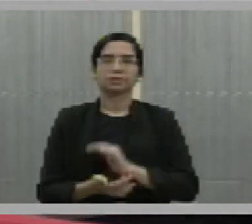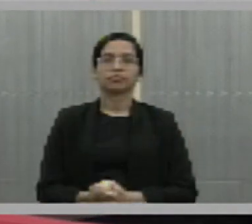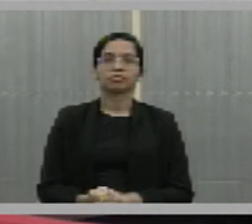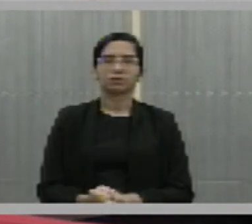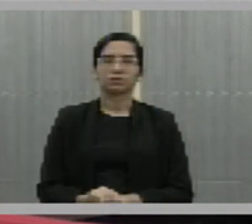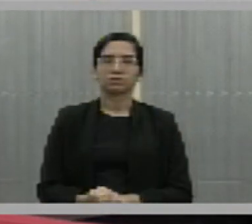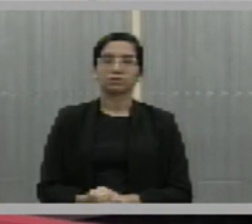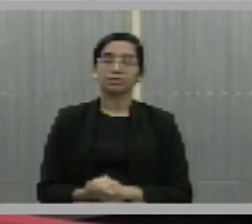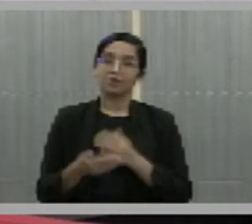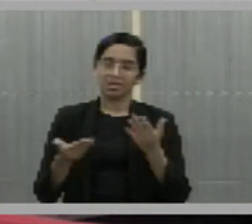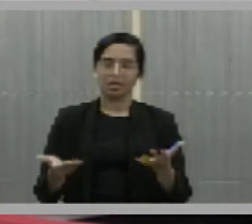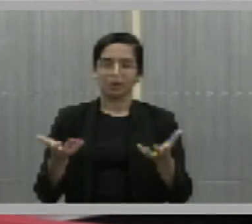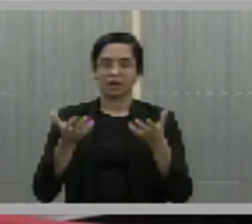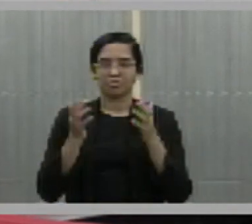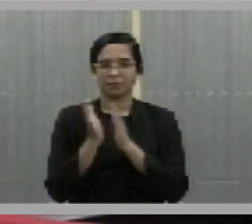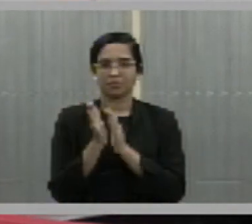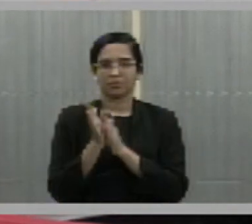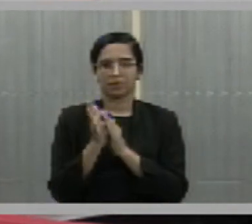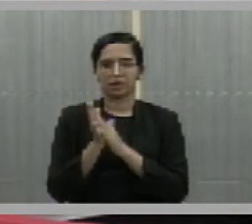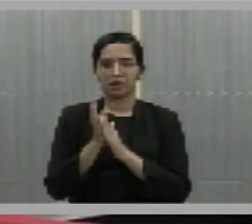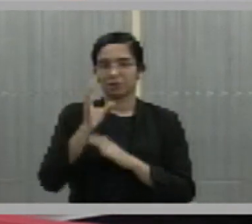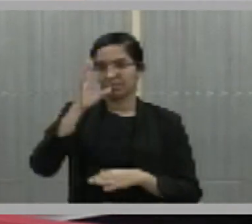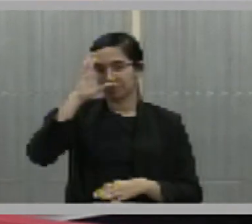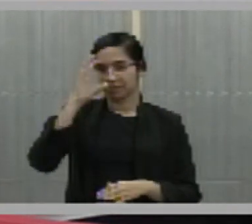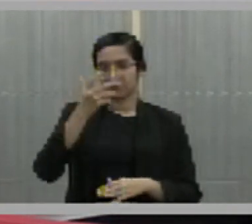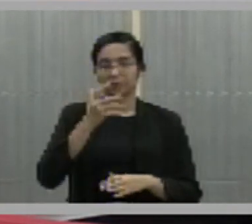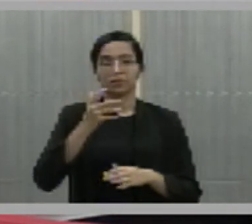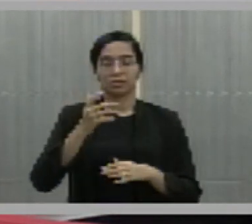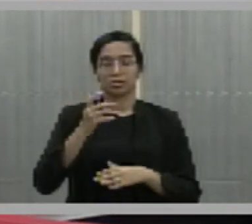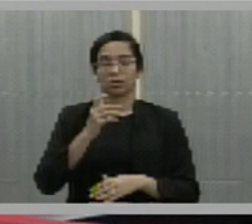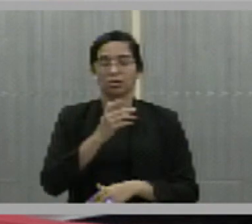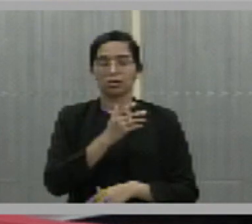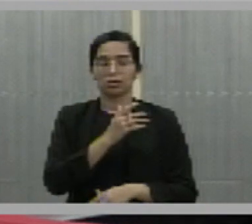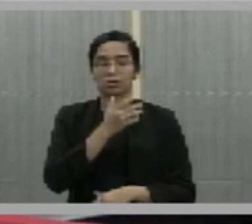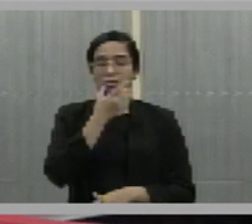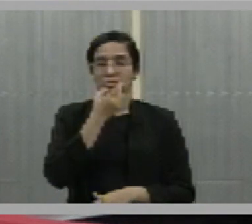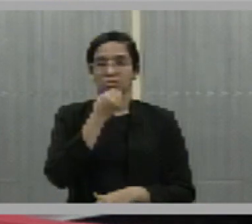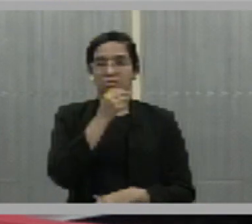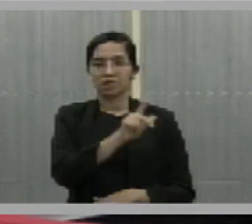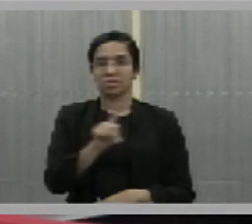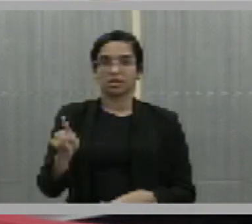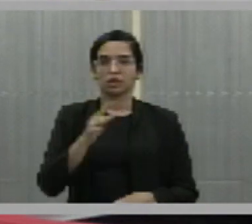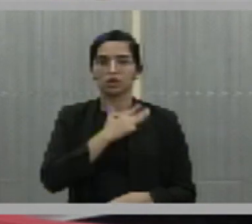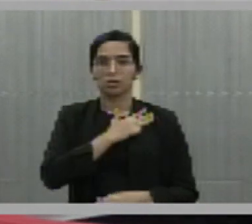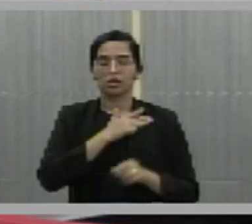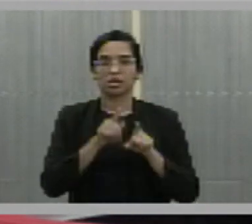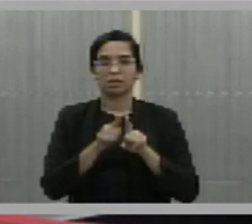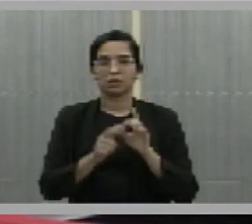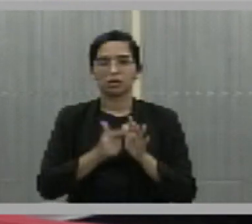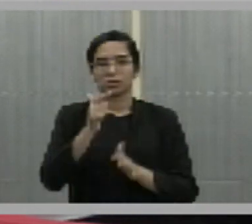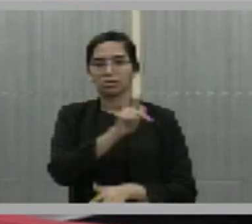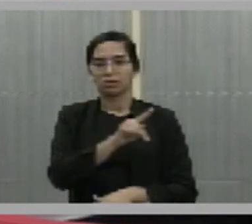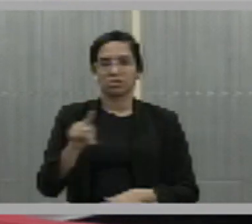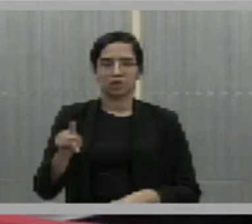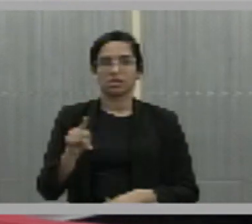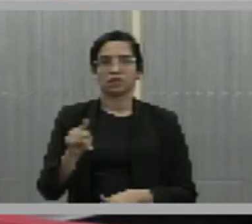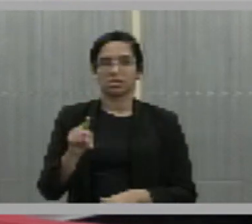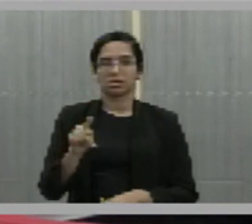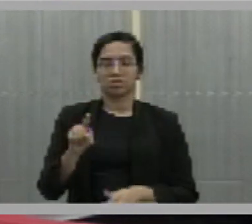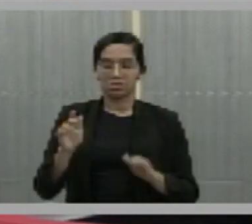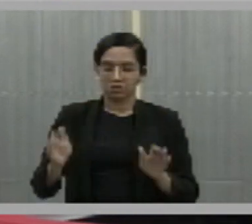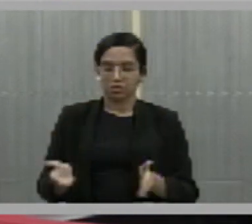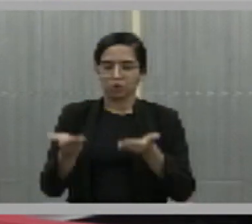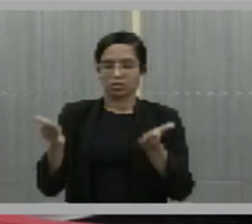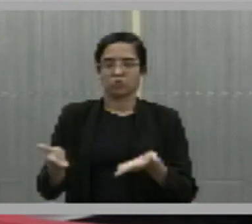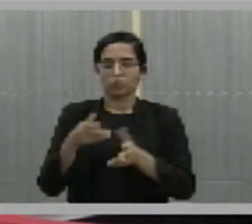aqui parabenizar o gesto do presidente Lula e do vice-presidente que vacinaram e estimulam